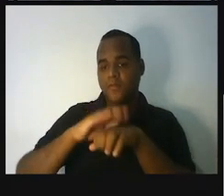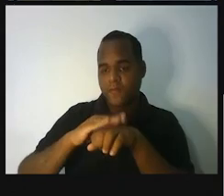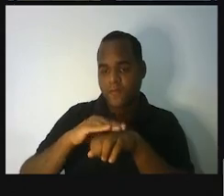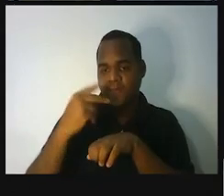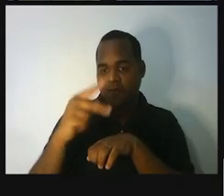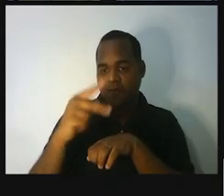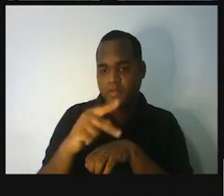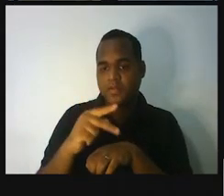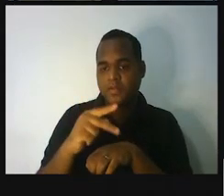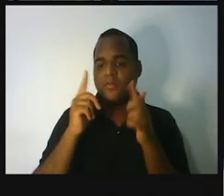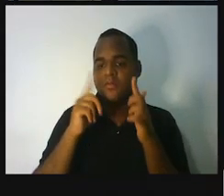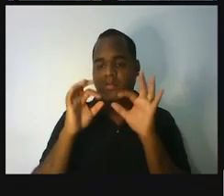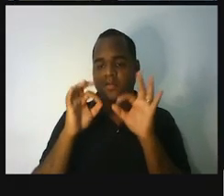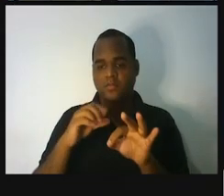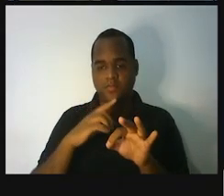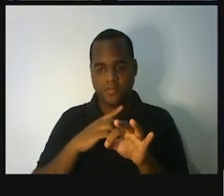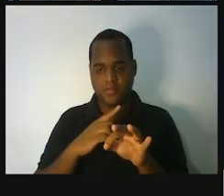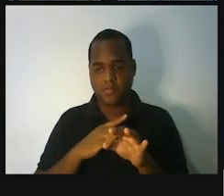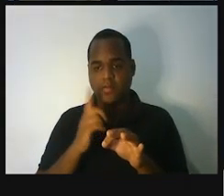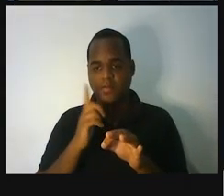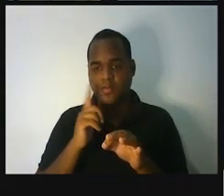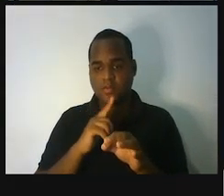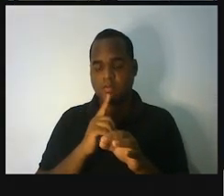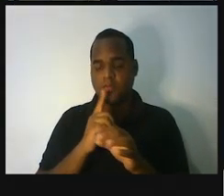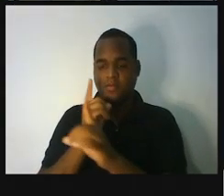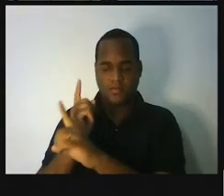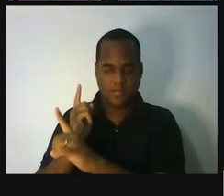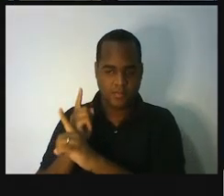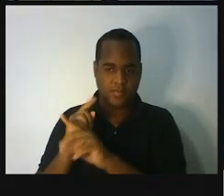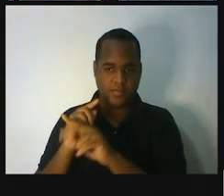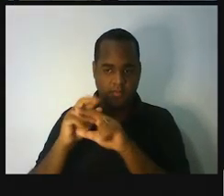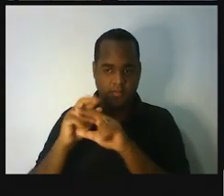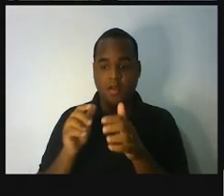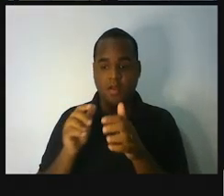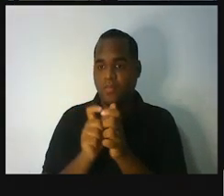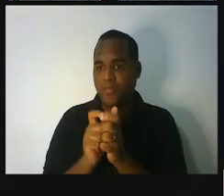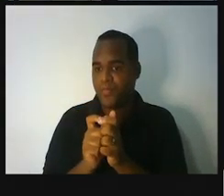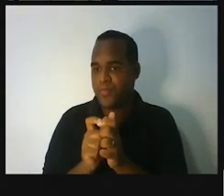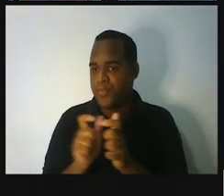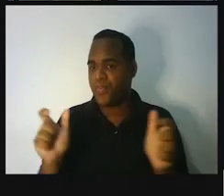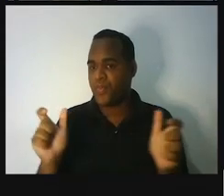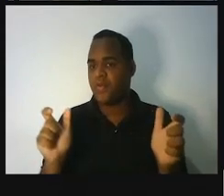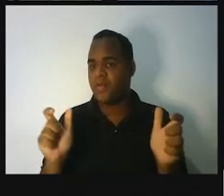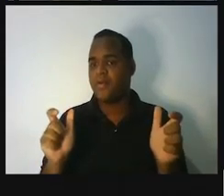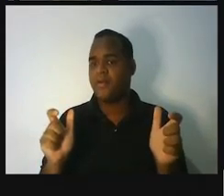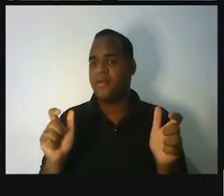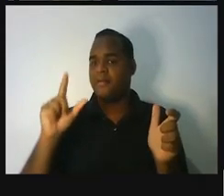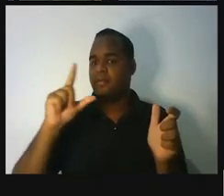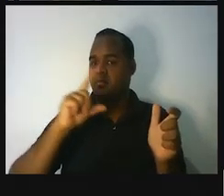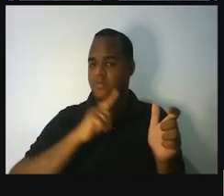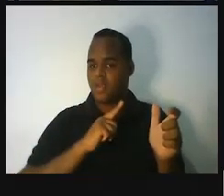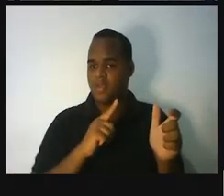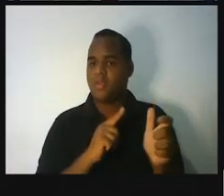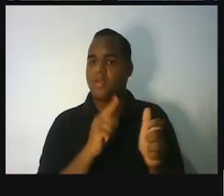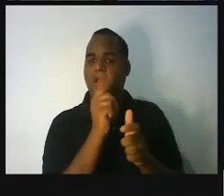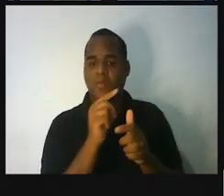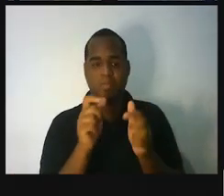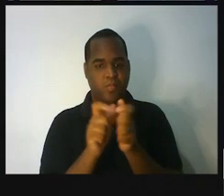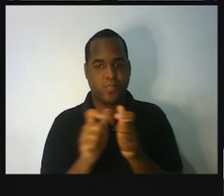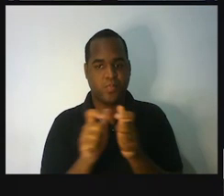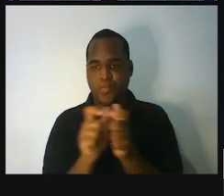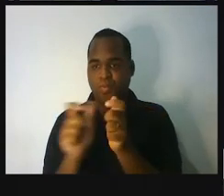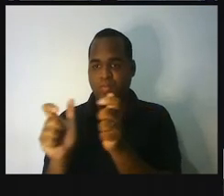consegue achar qual desses reservatórios é o que tem o maior volume de água, tá